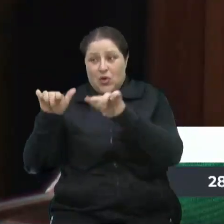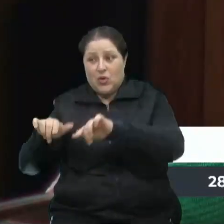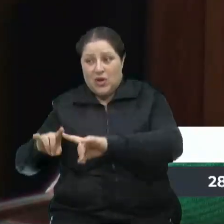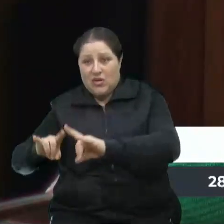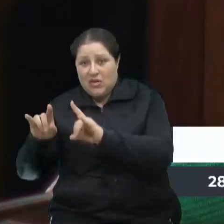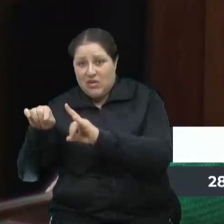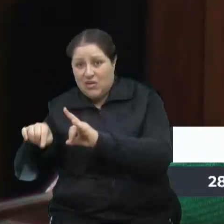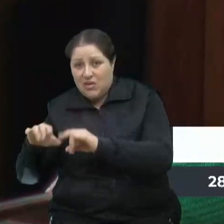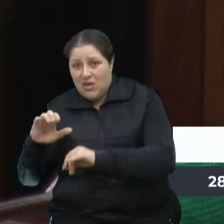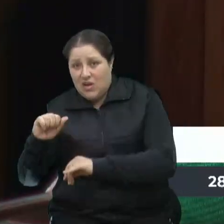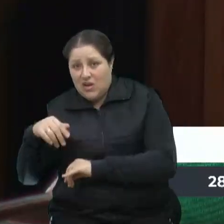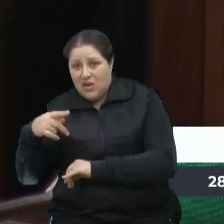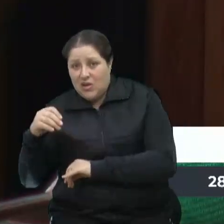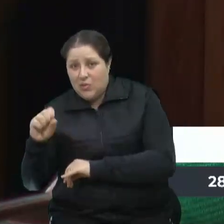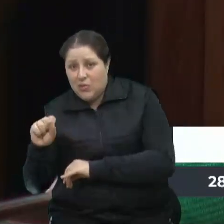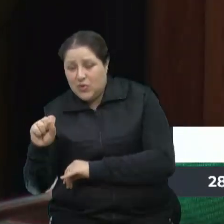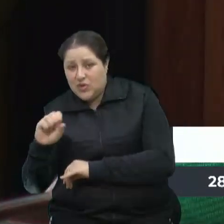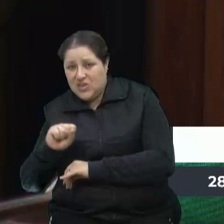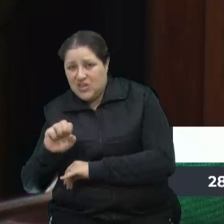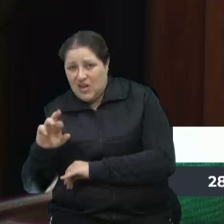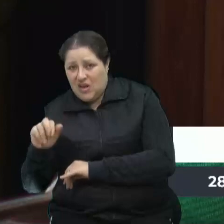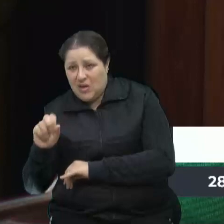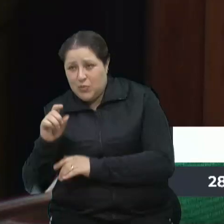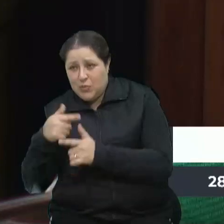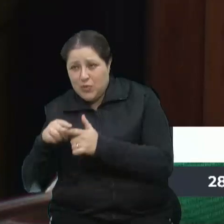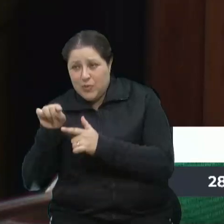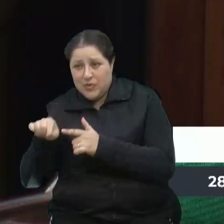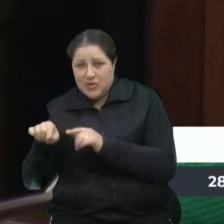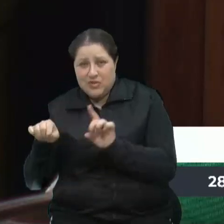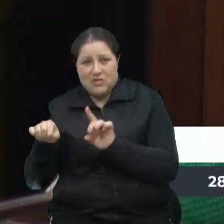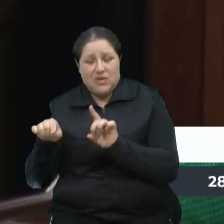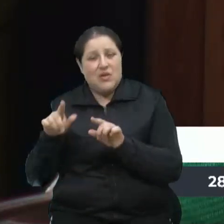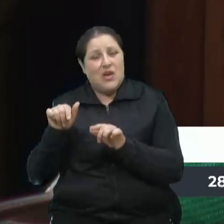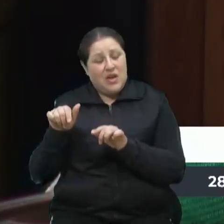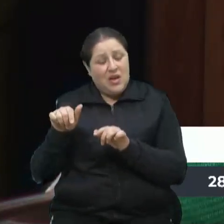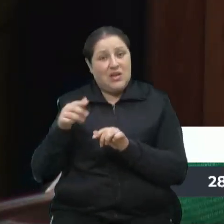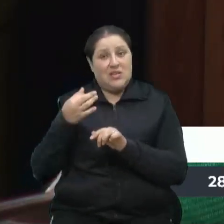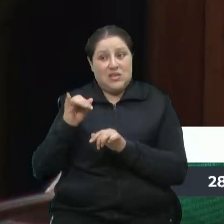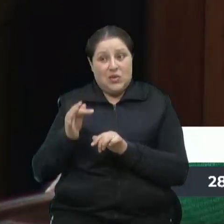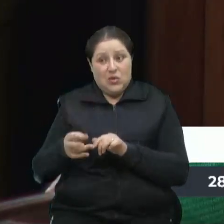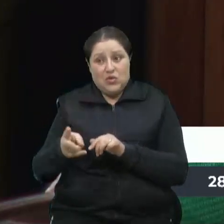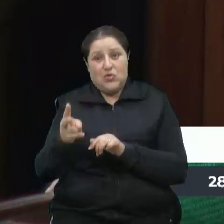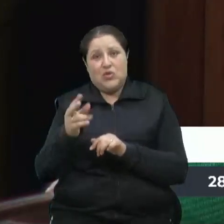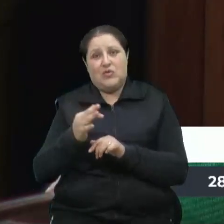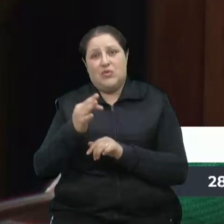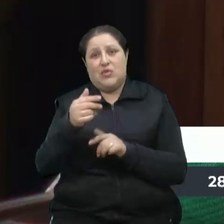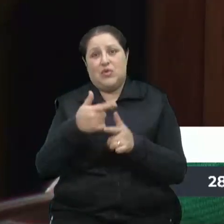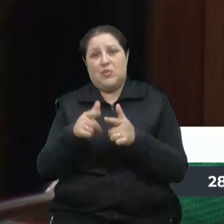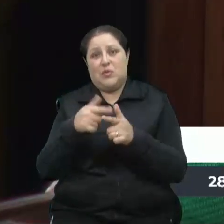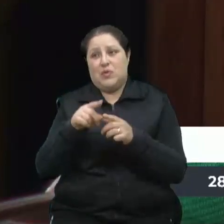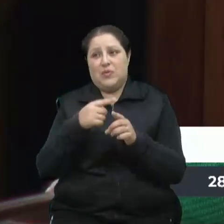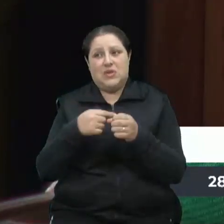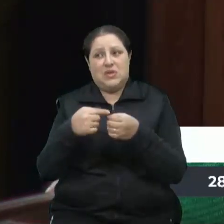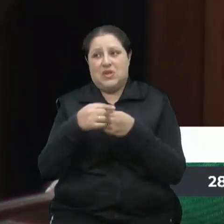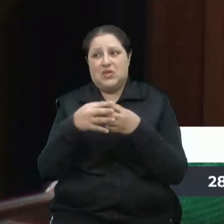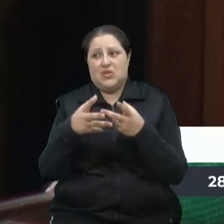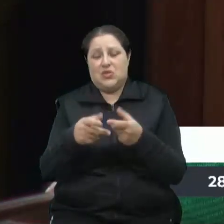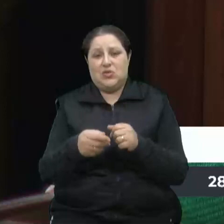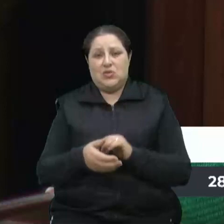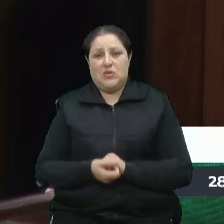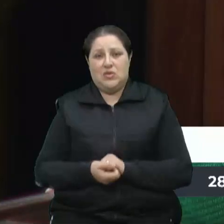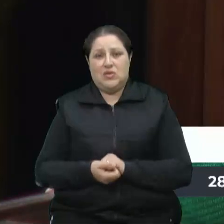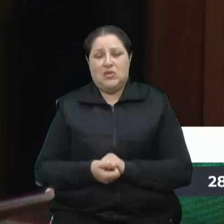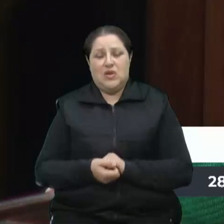fim, eu gostaria de suplicar. E não se pode fingir que algo assim não